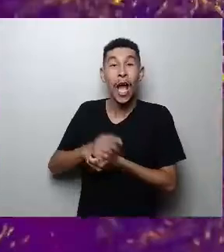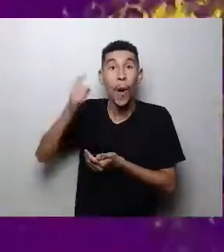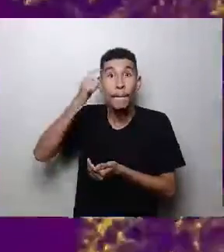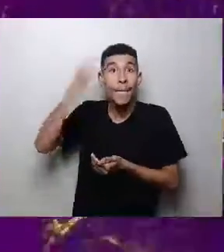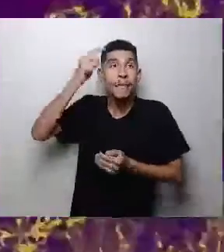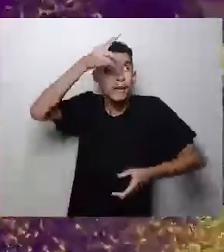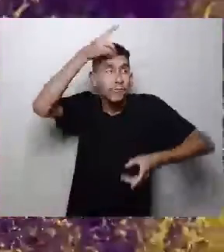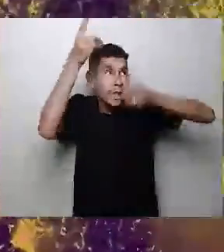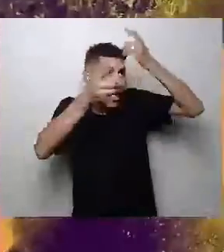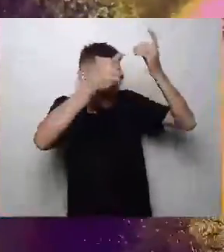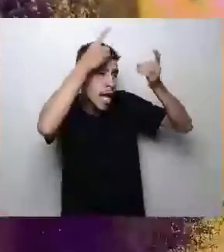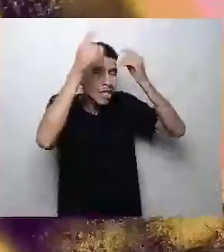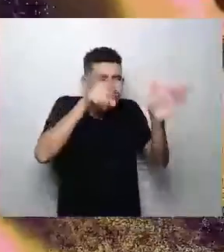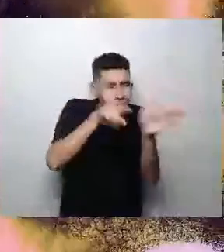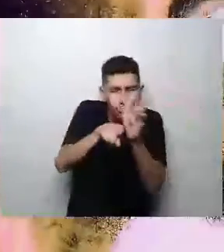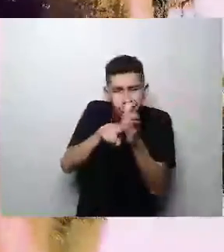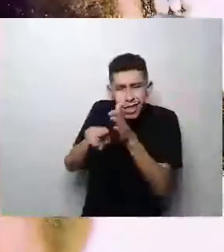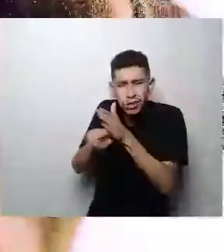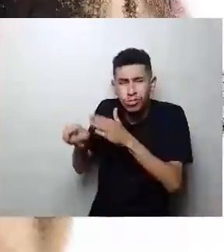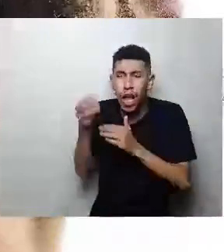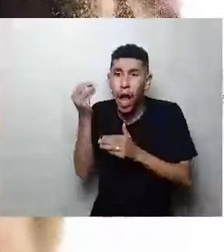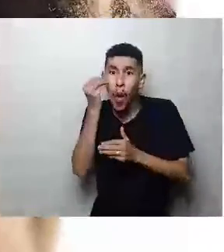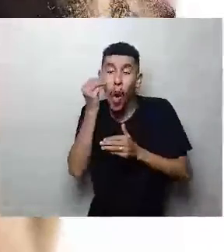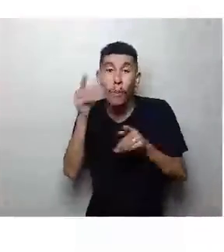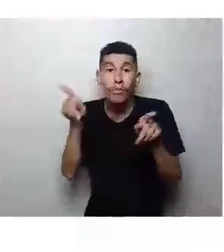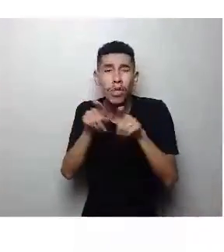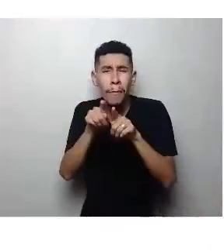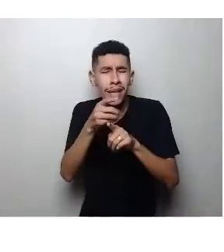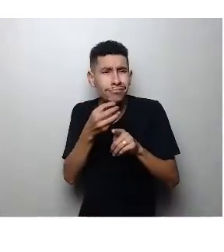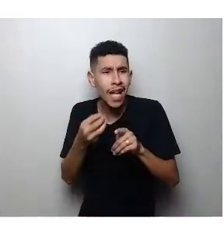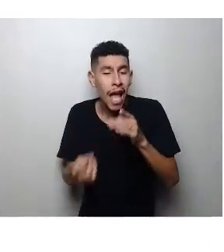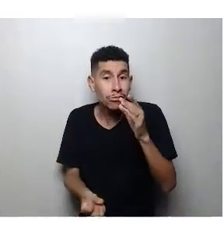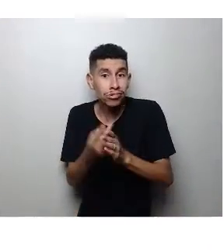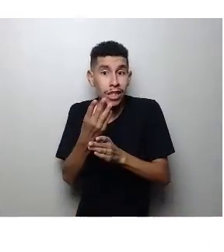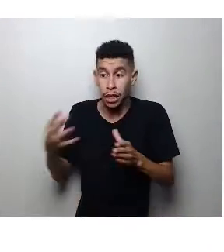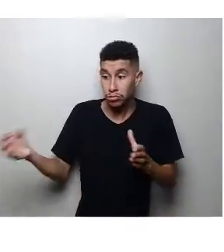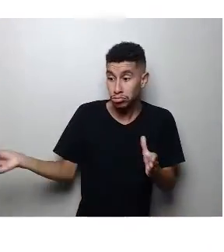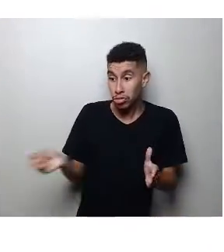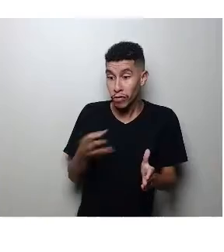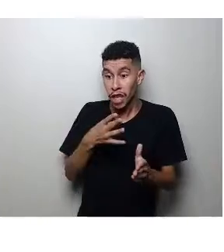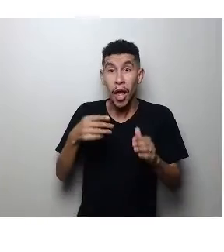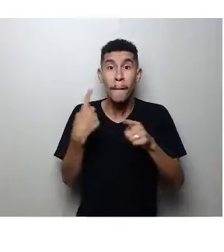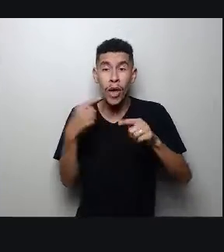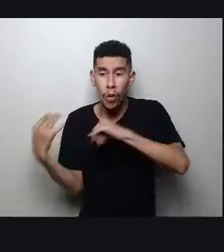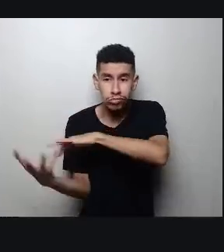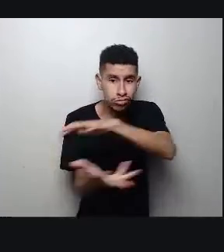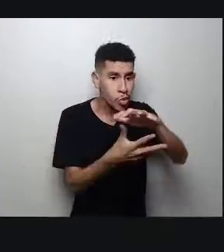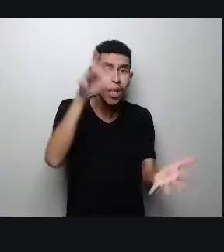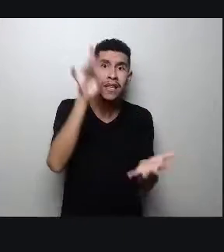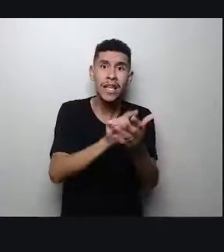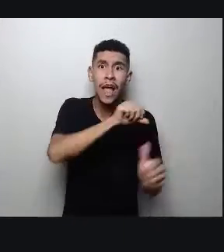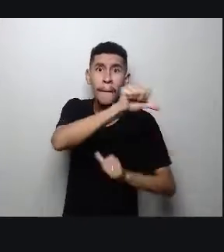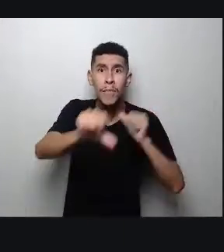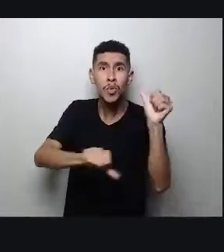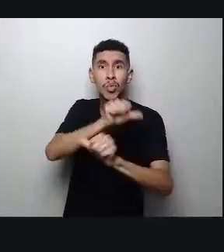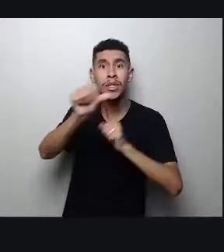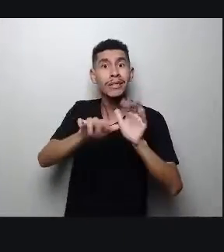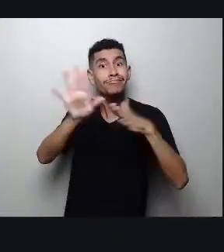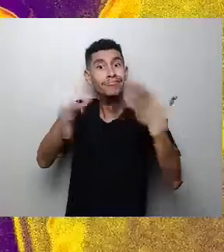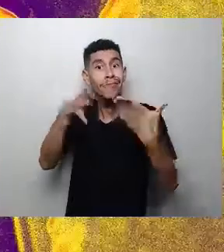Pensamento criativo questiona as lógicas e dá vida ao novo. Para um mundo onde a única certeza é a mudança, uma nova geração